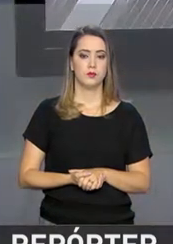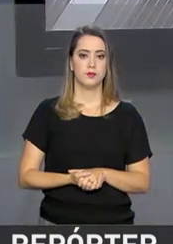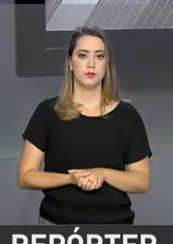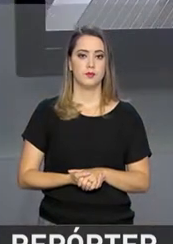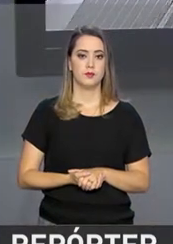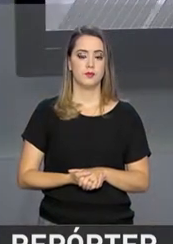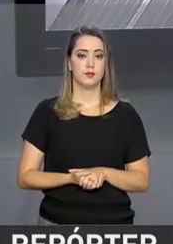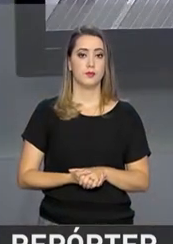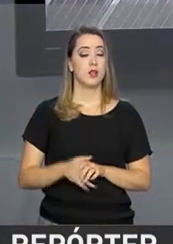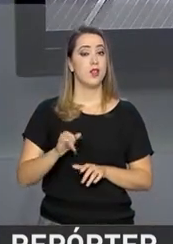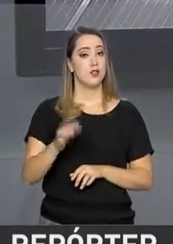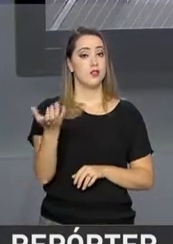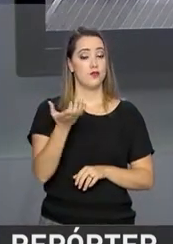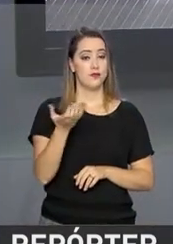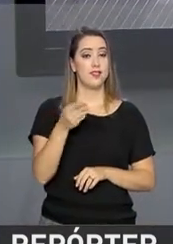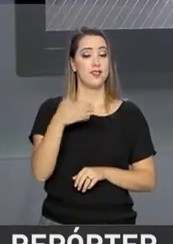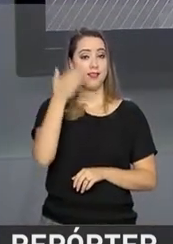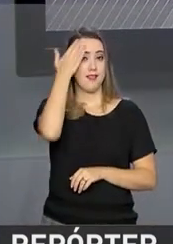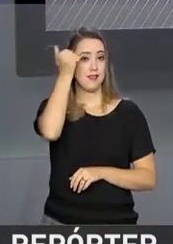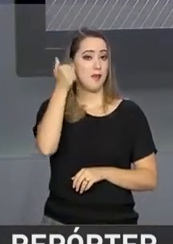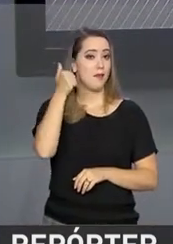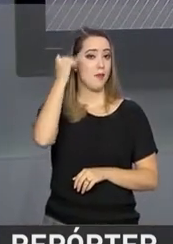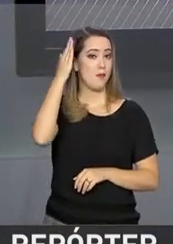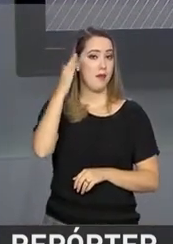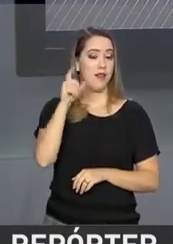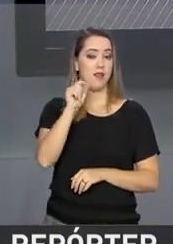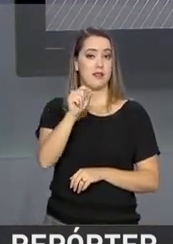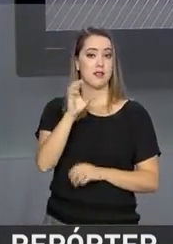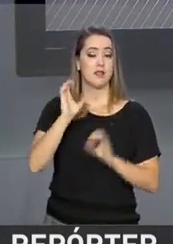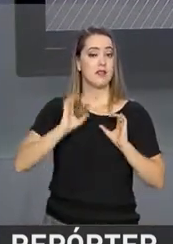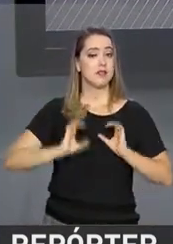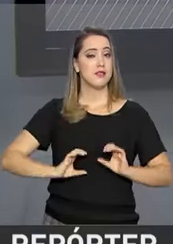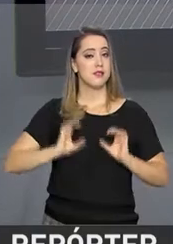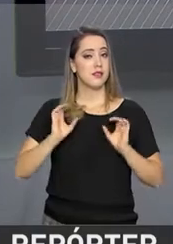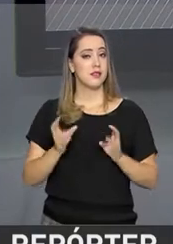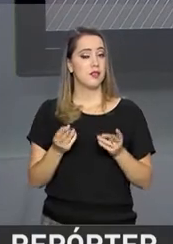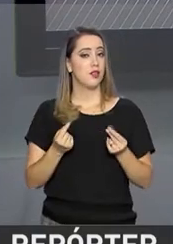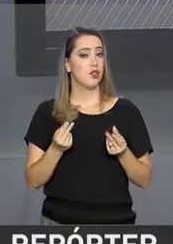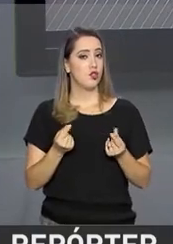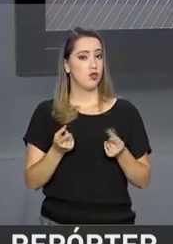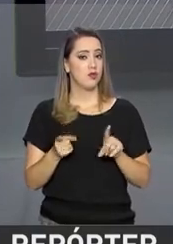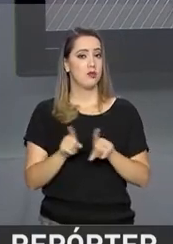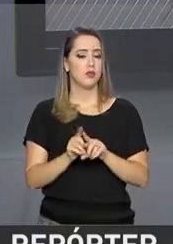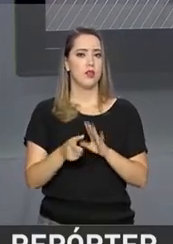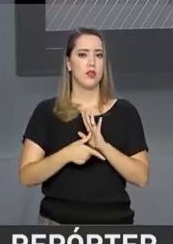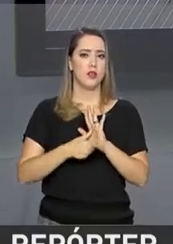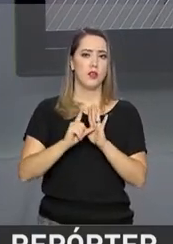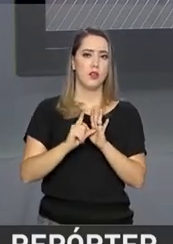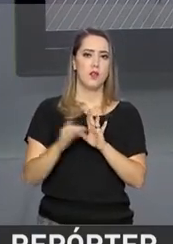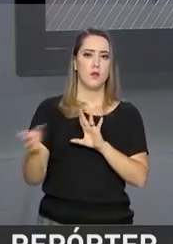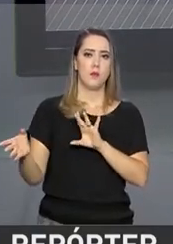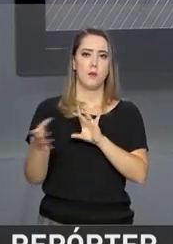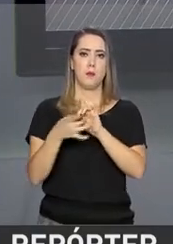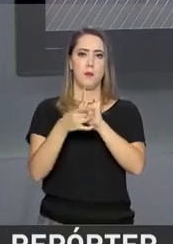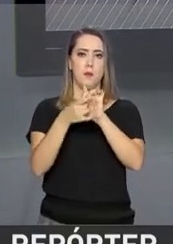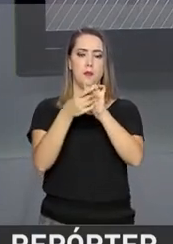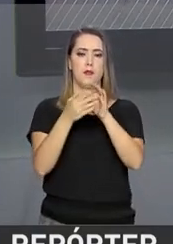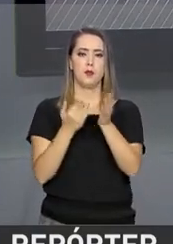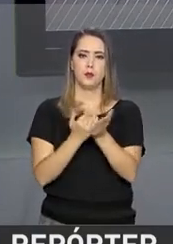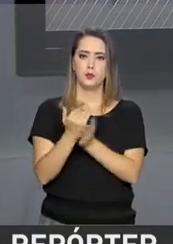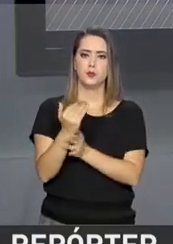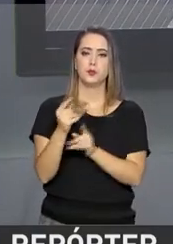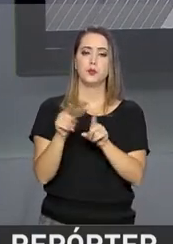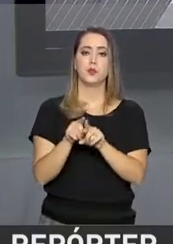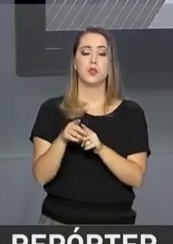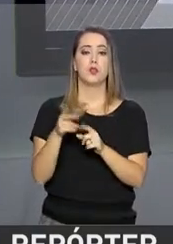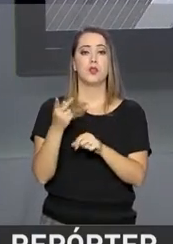se você se interessou pelo assunto e quer aprender sobre cidadania financeira antes mesmo das parcerias darem os primeiros frutos